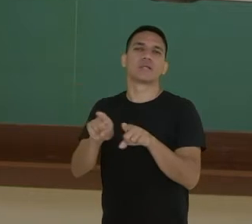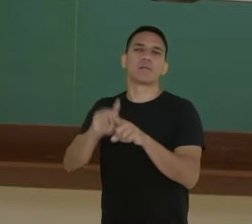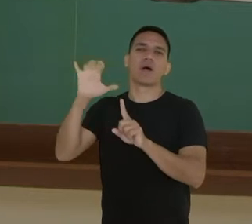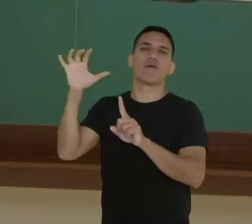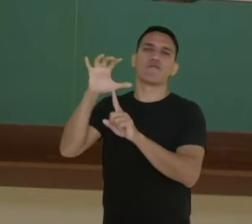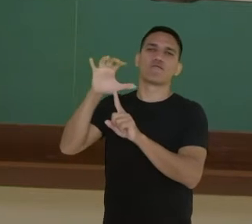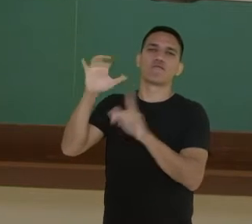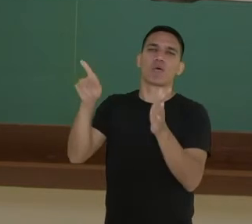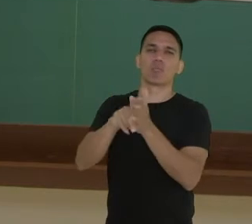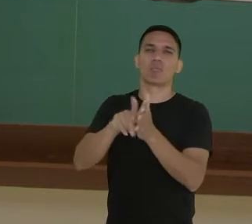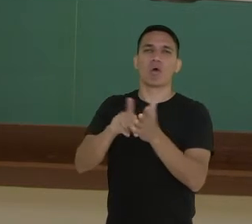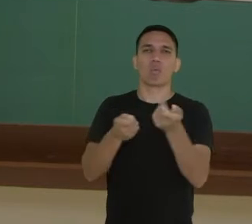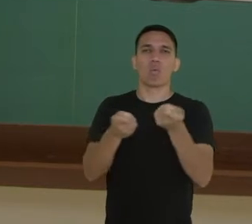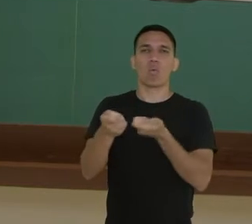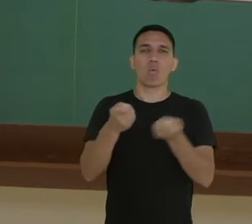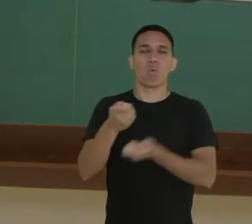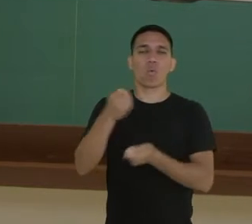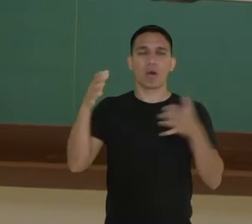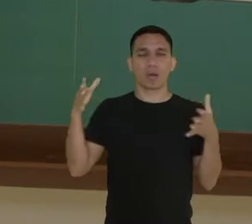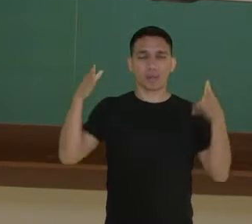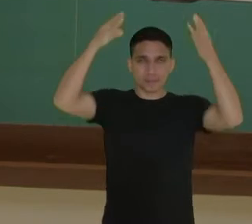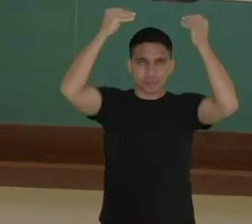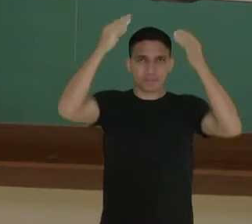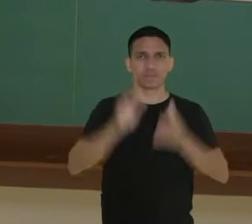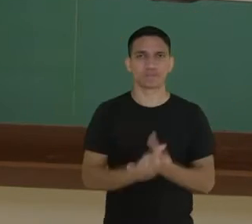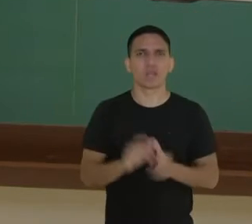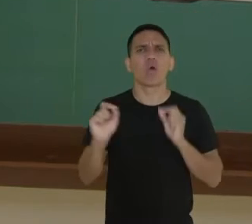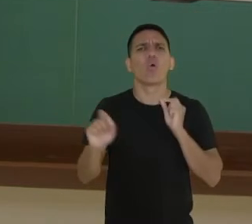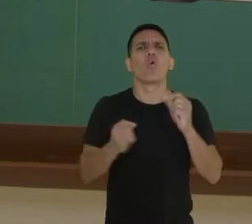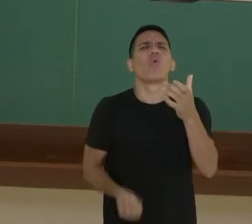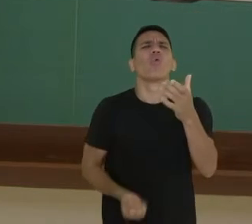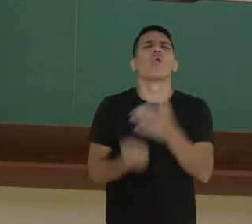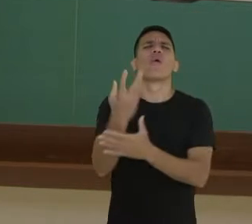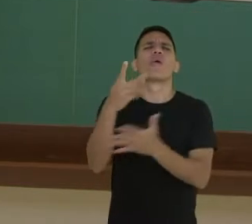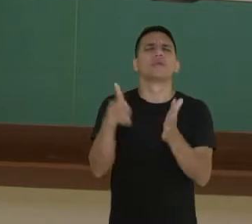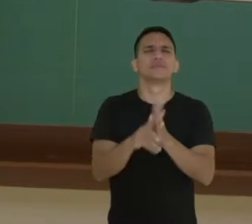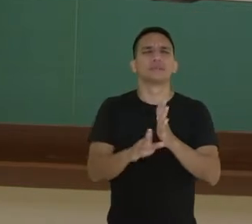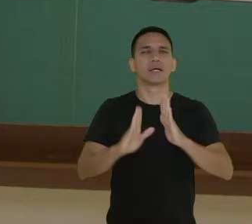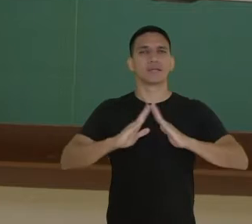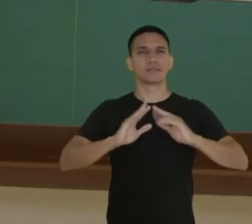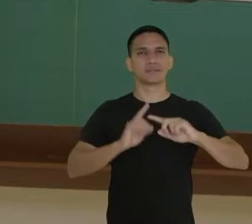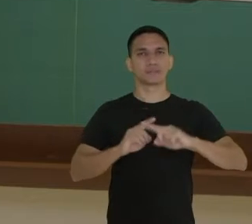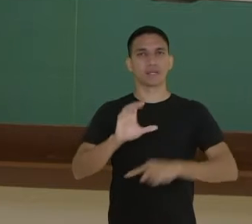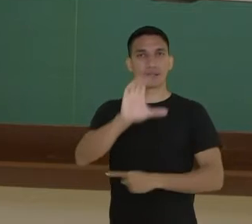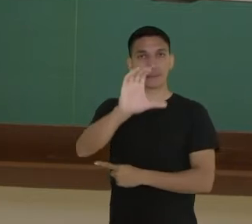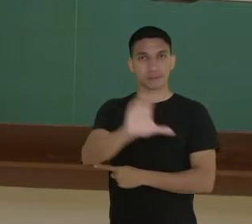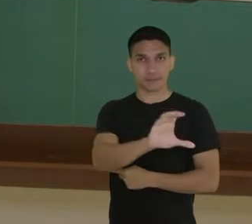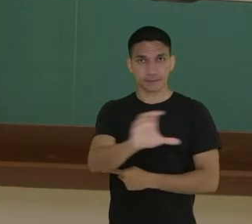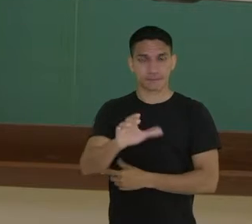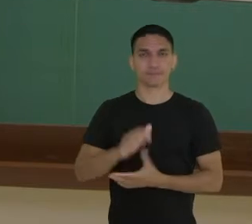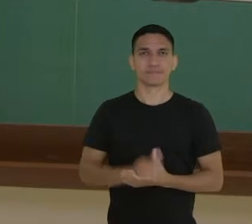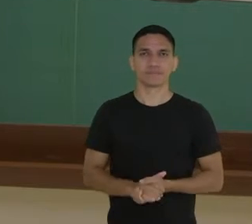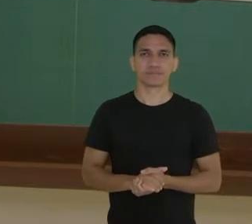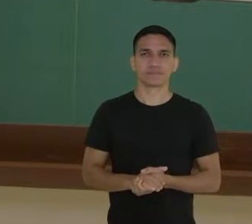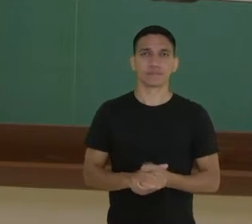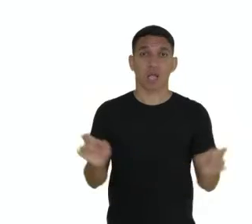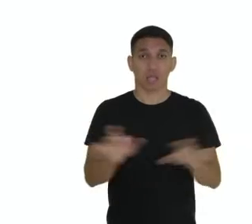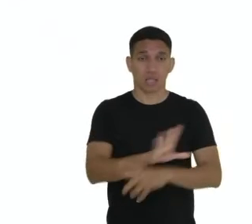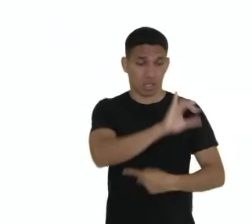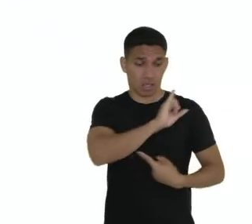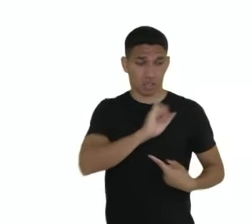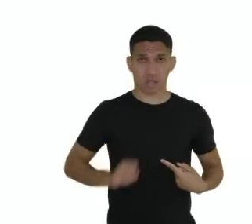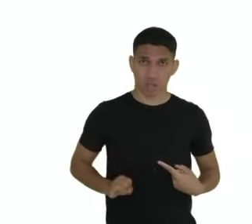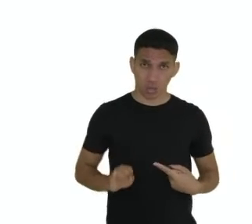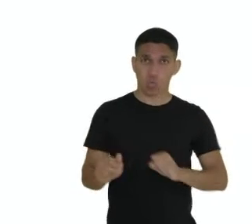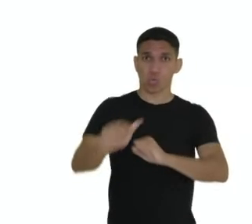do Papa, Quais são as origens da Igreja Católica, Com o fim do Império Romano, a Igreja